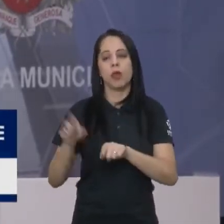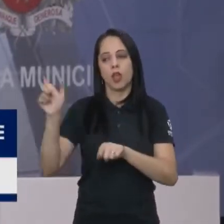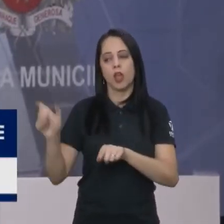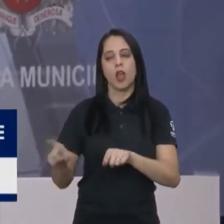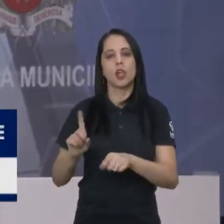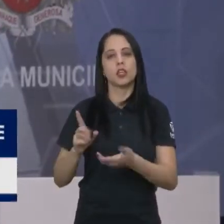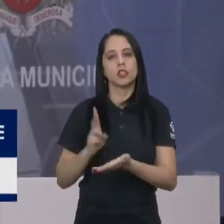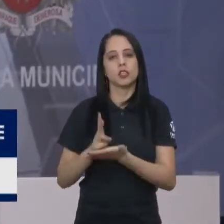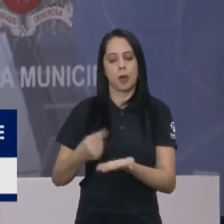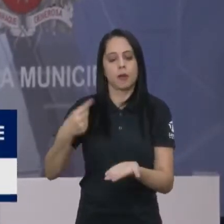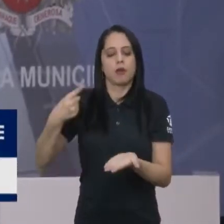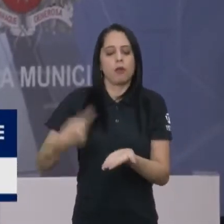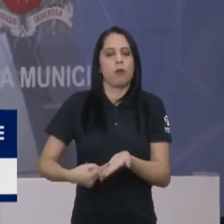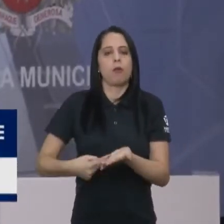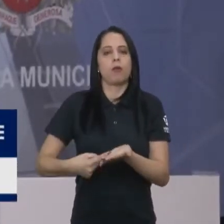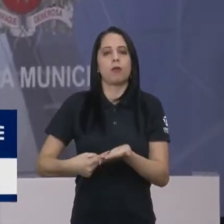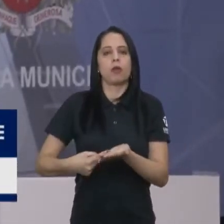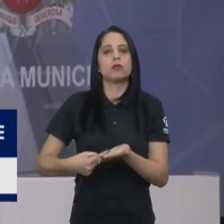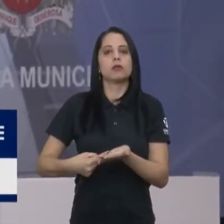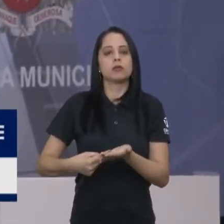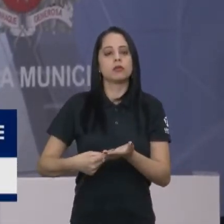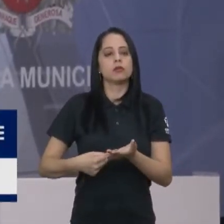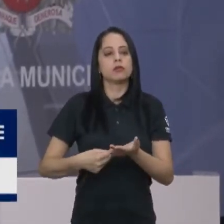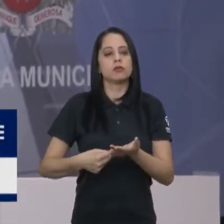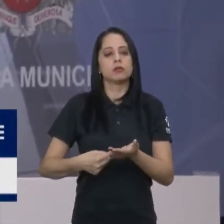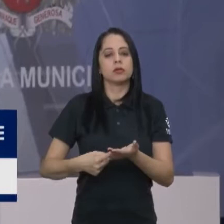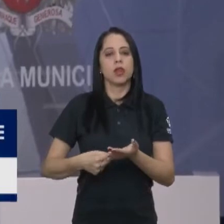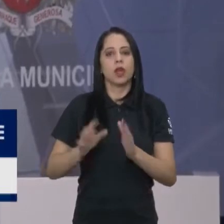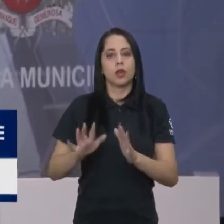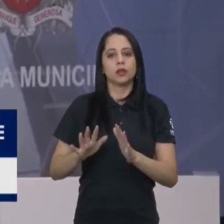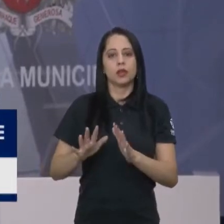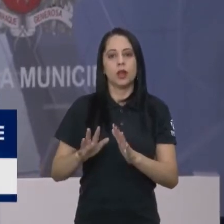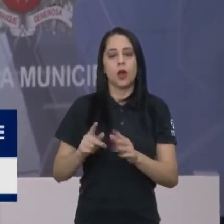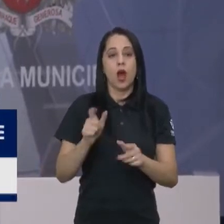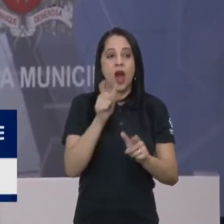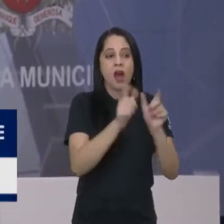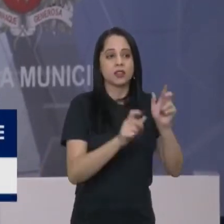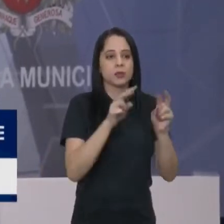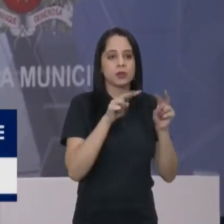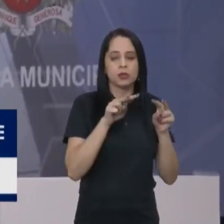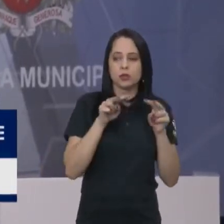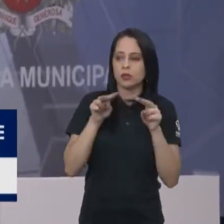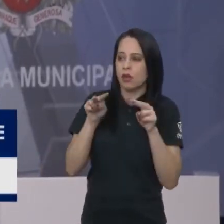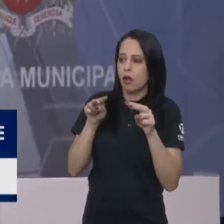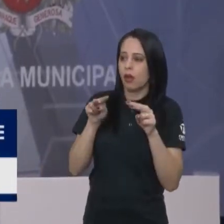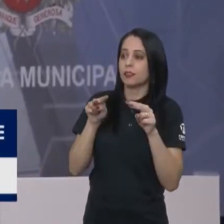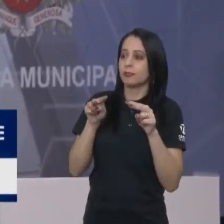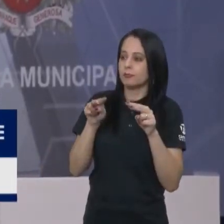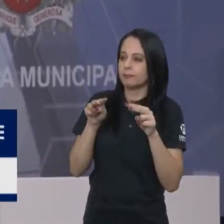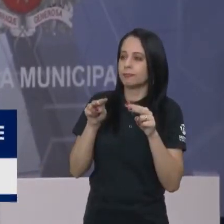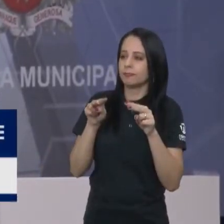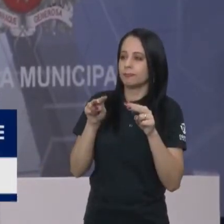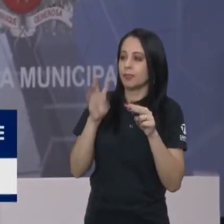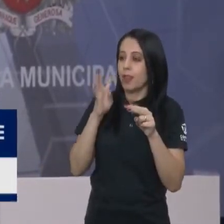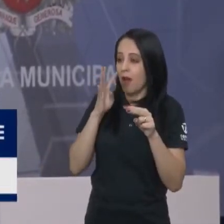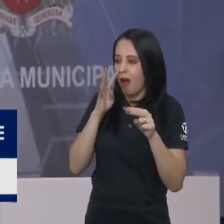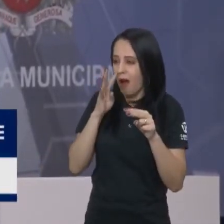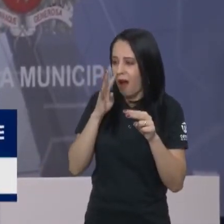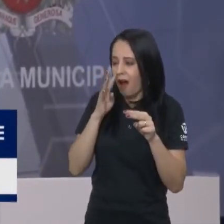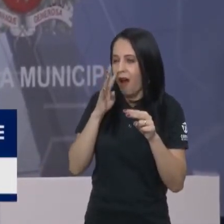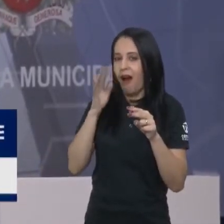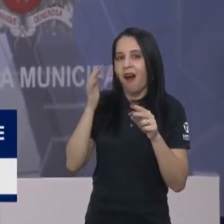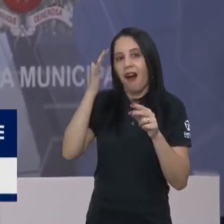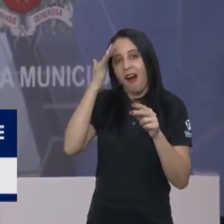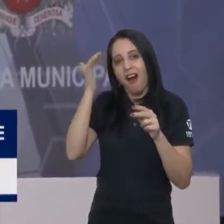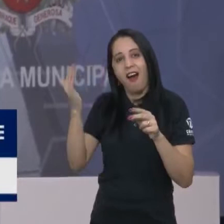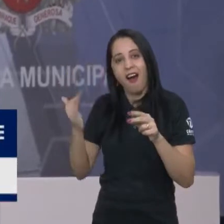pelo comprometimento com a cidade, é impossível que as pessoas que não tenham gerado seguidores. Eu tenho certeza que uma boa geração de servidores